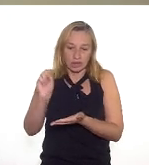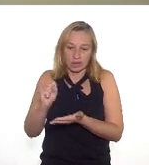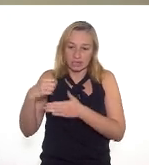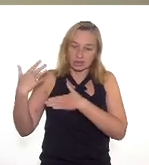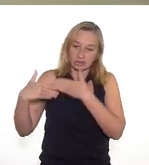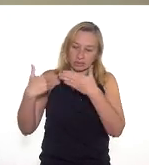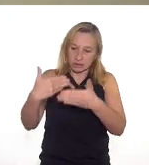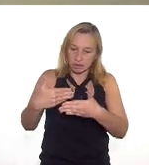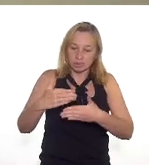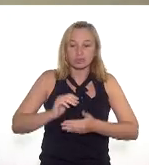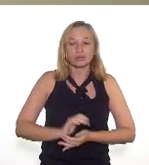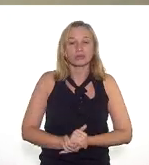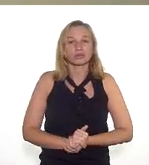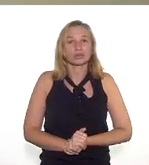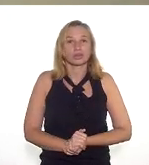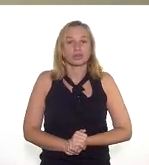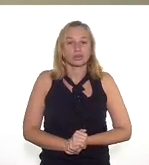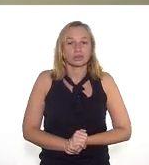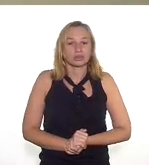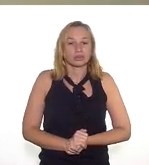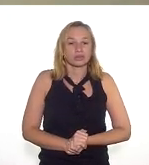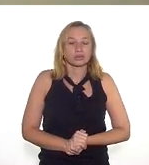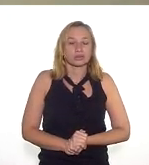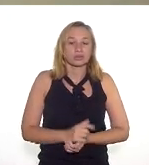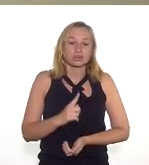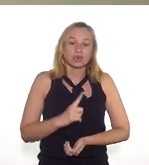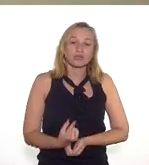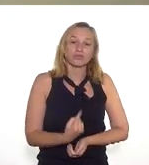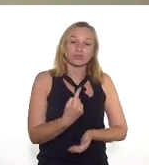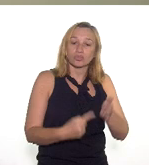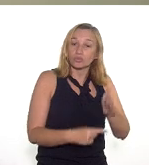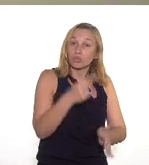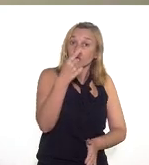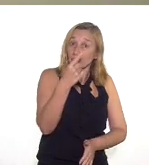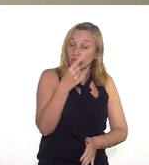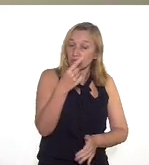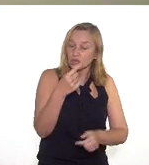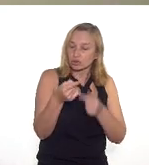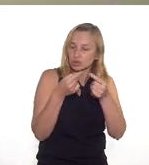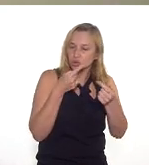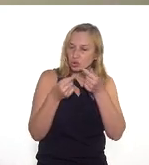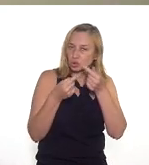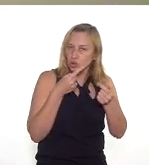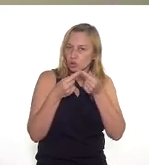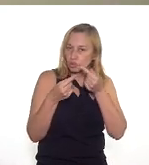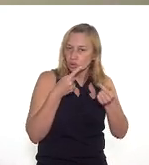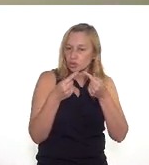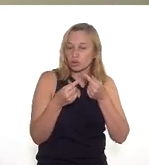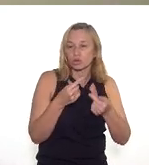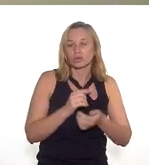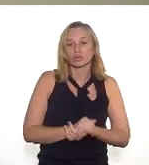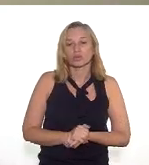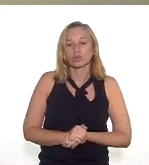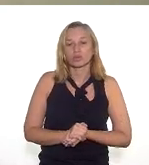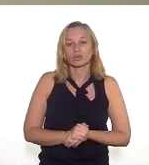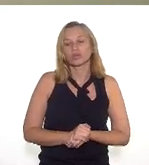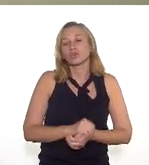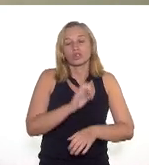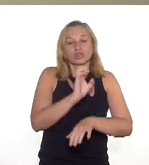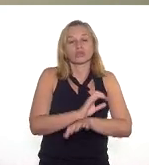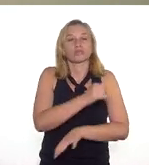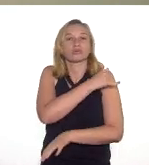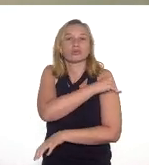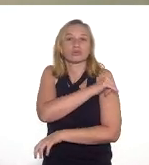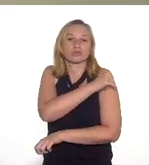anos, se alguma vez, em debates com o Estado do Rio